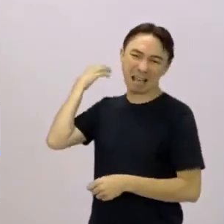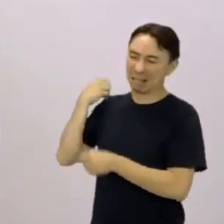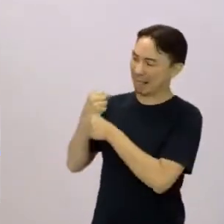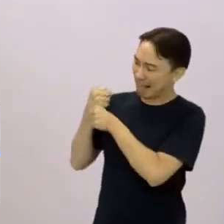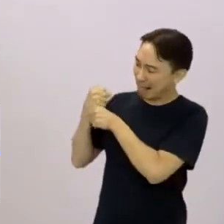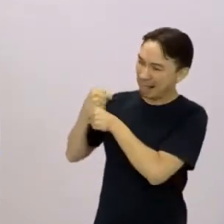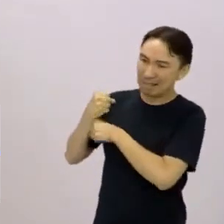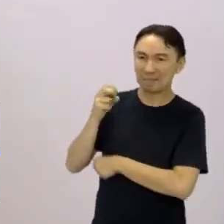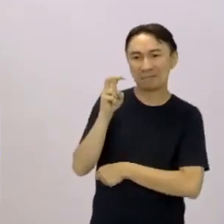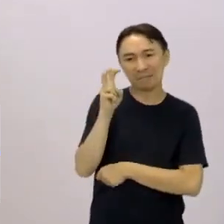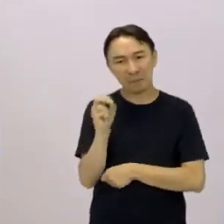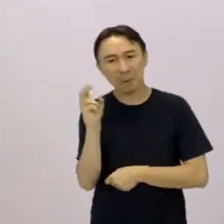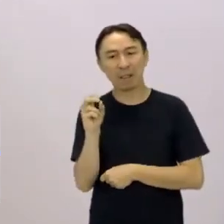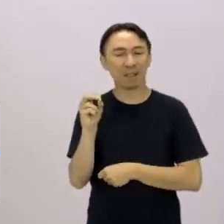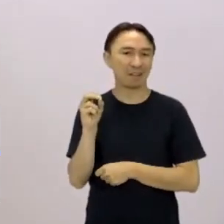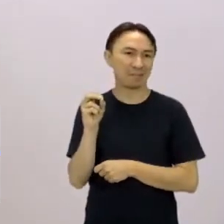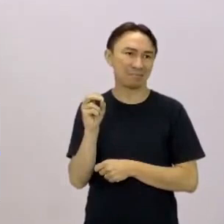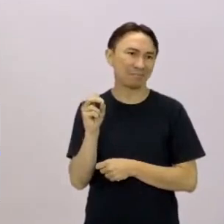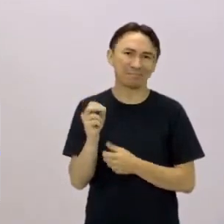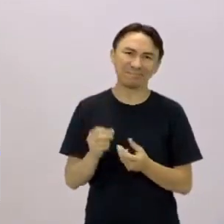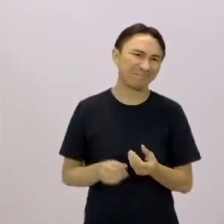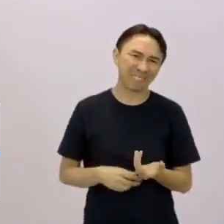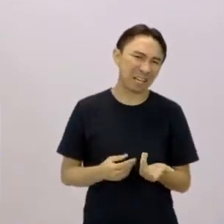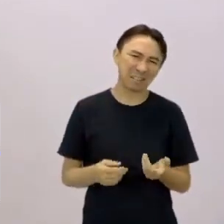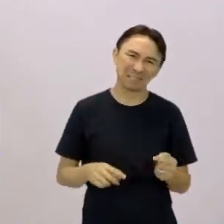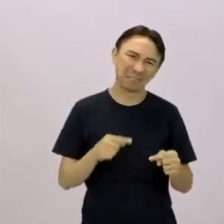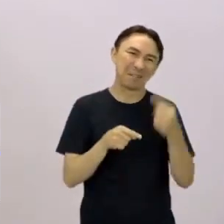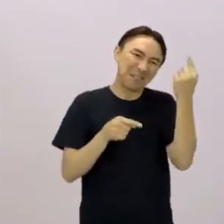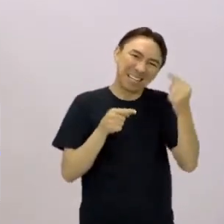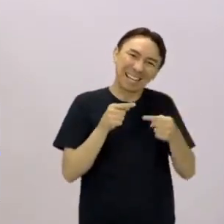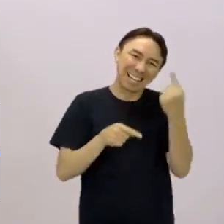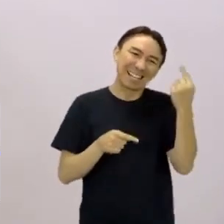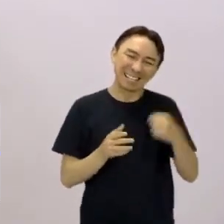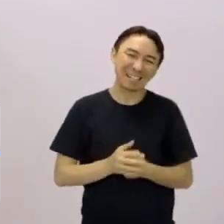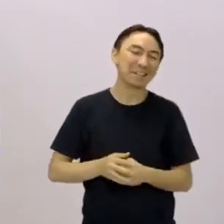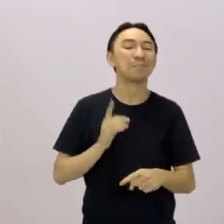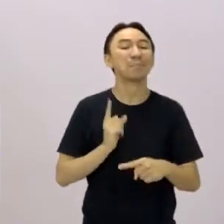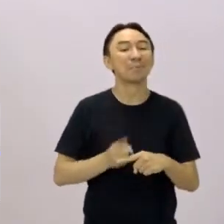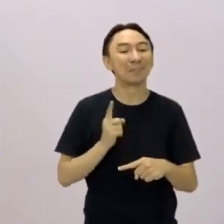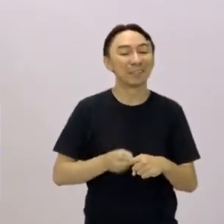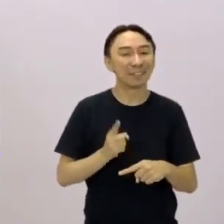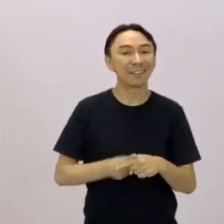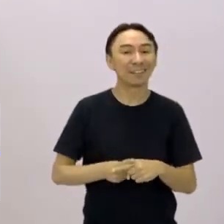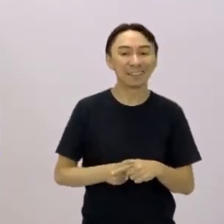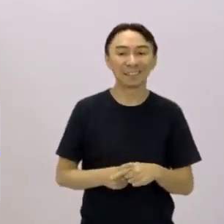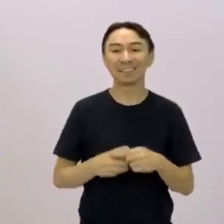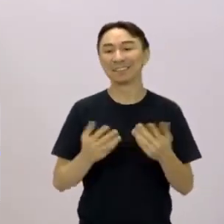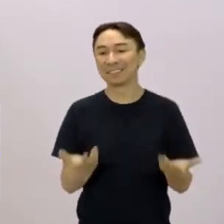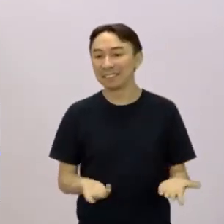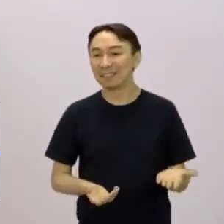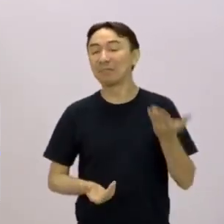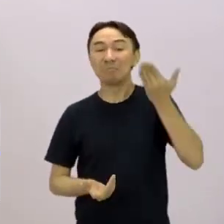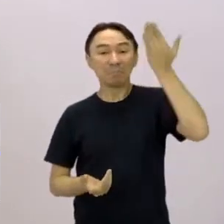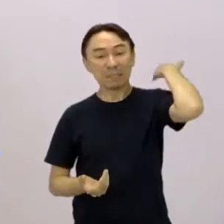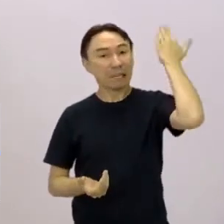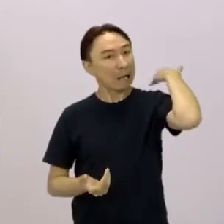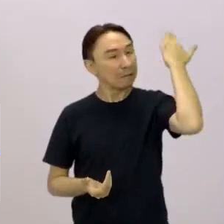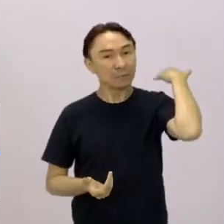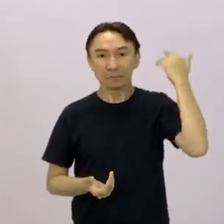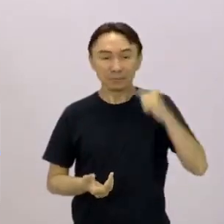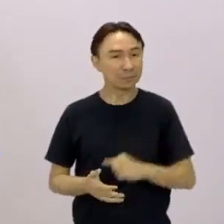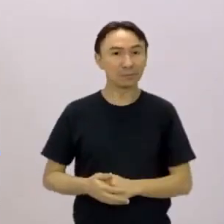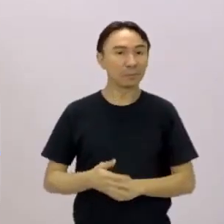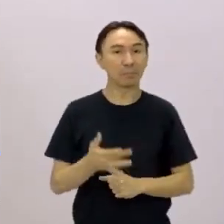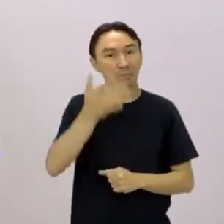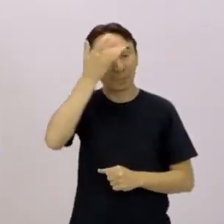fizesse muito sentido. Por quê? Porque antes a gente não tinha essa questão de que maior parte das pessoas está dentro do ambiente digital,